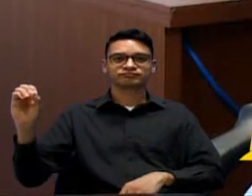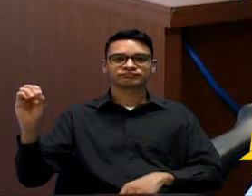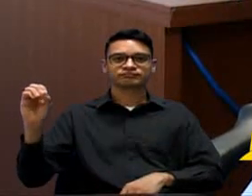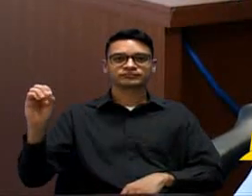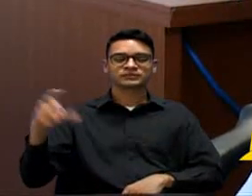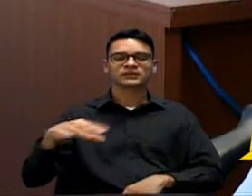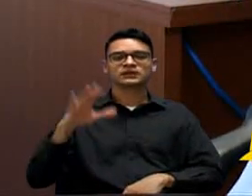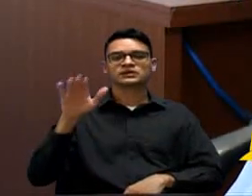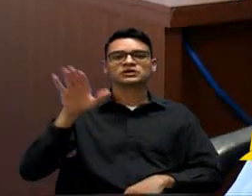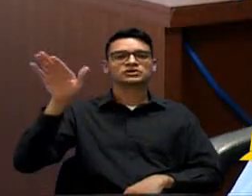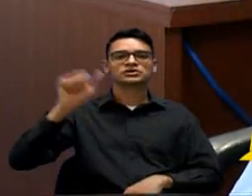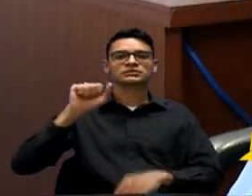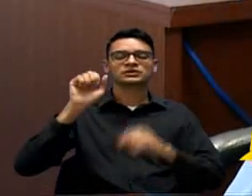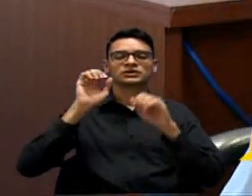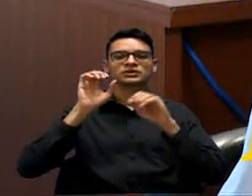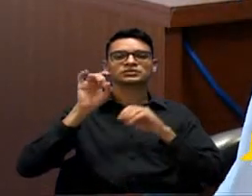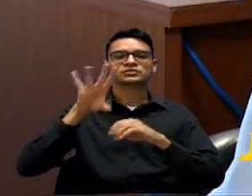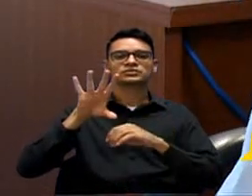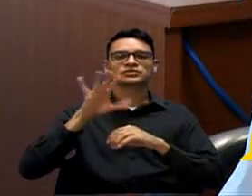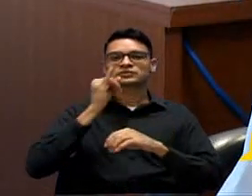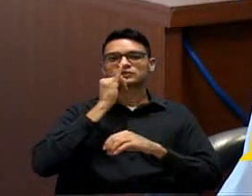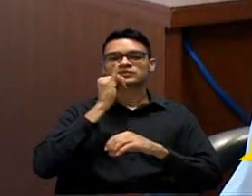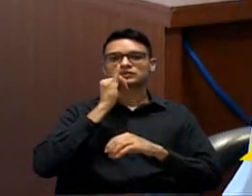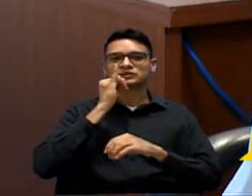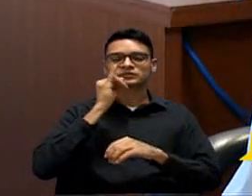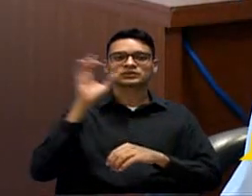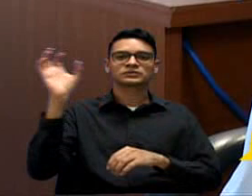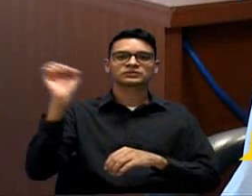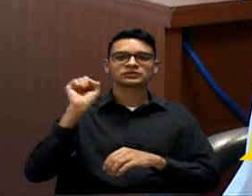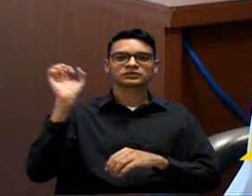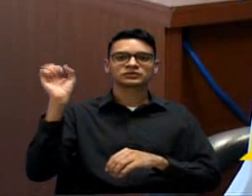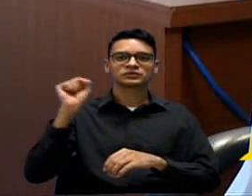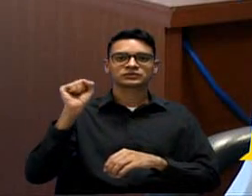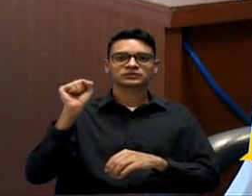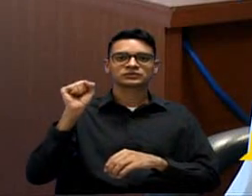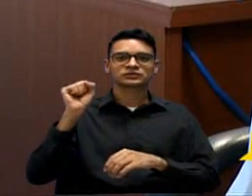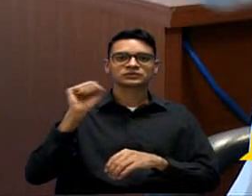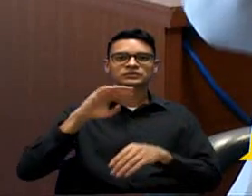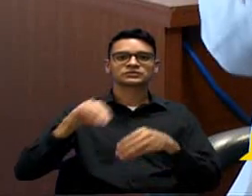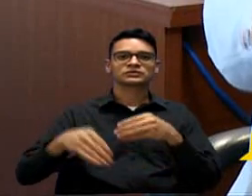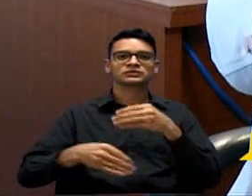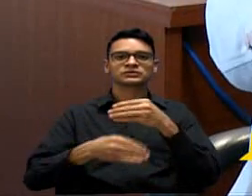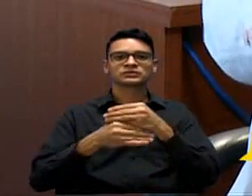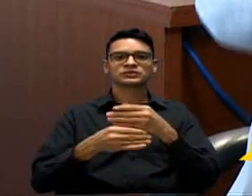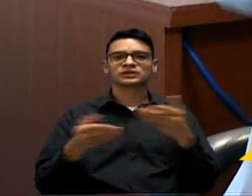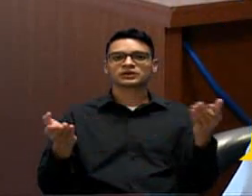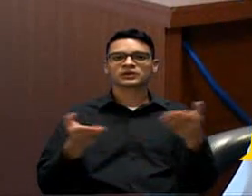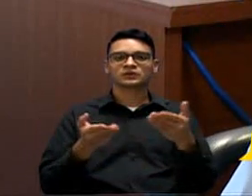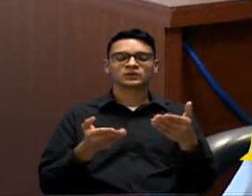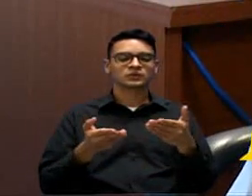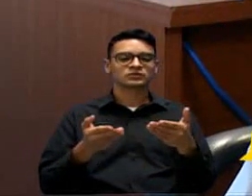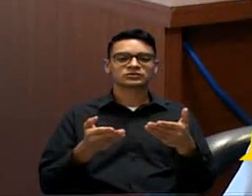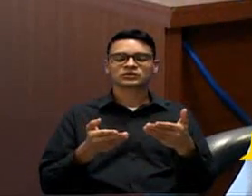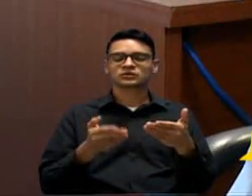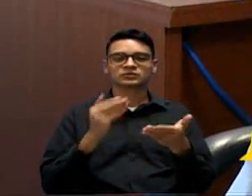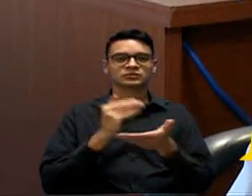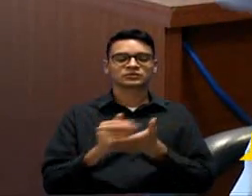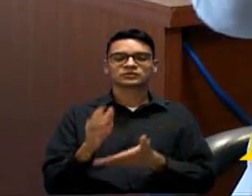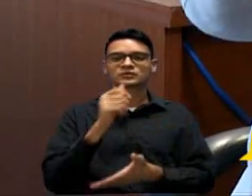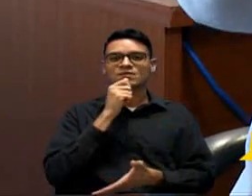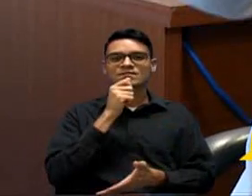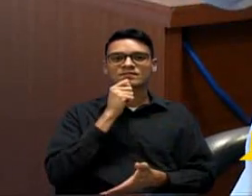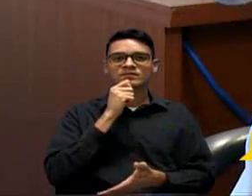ser chamado quando tivesse a aposentadoria que complementar, que ainda não tem. Então, a ideia é que se